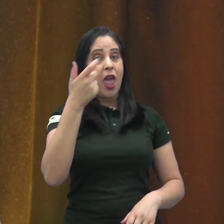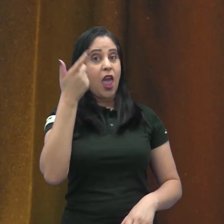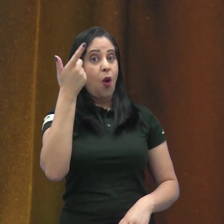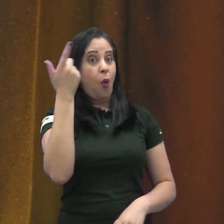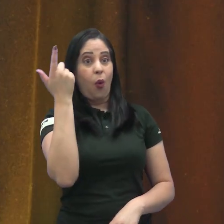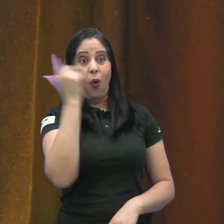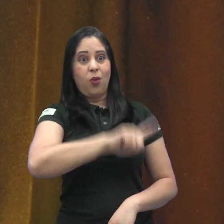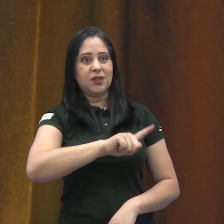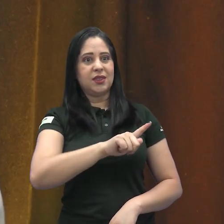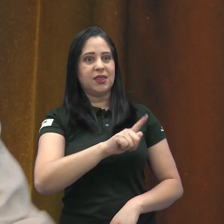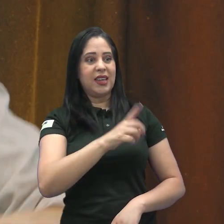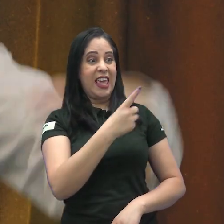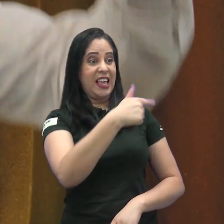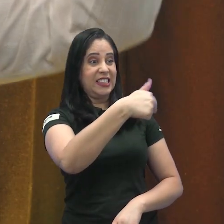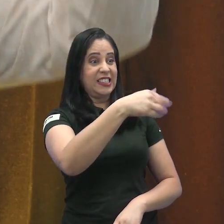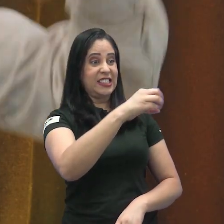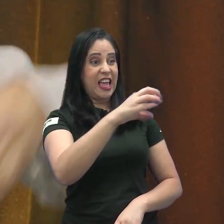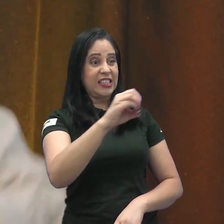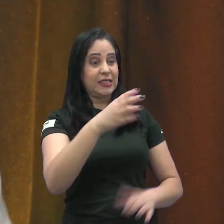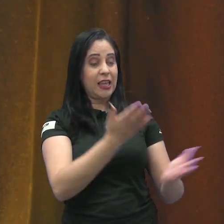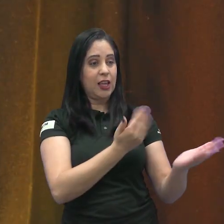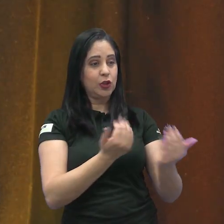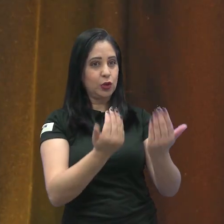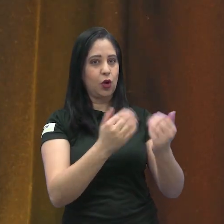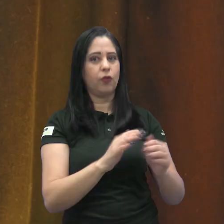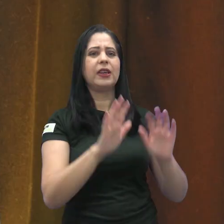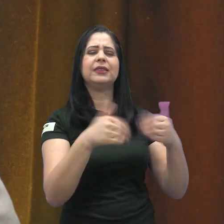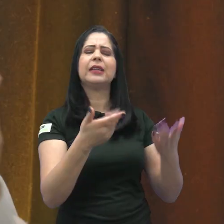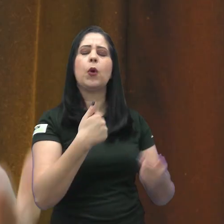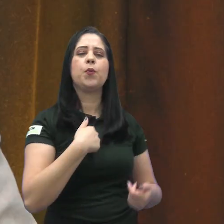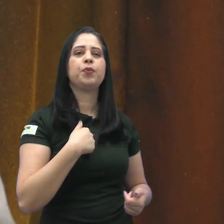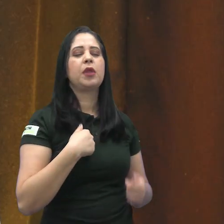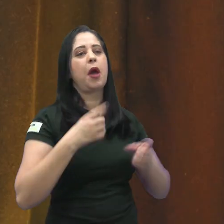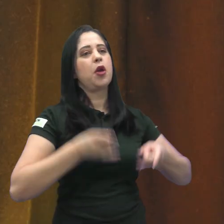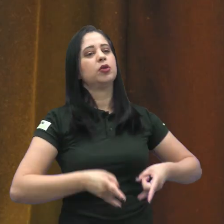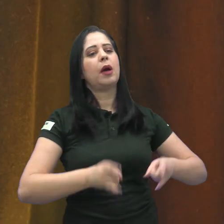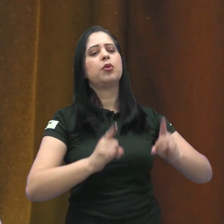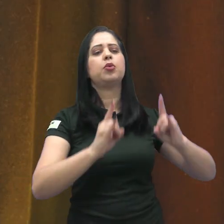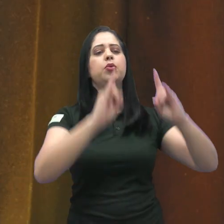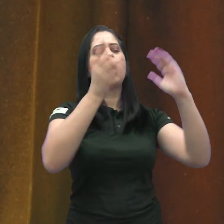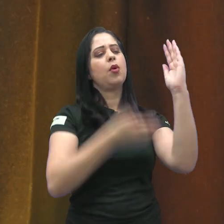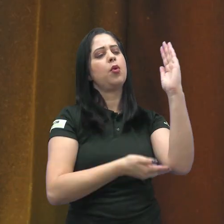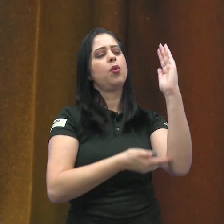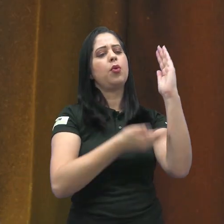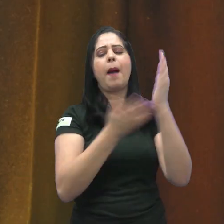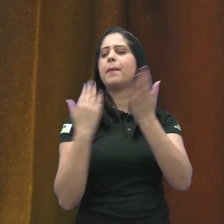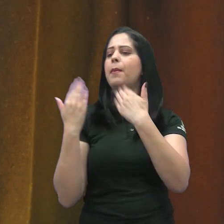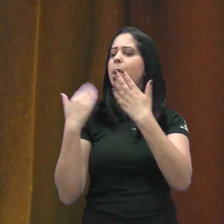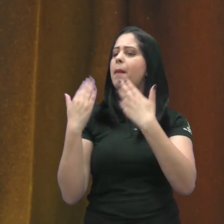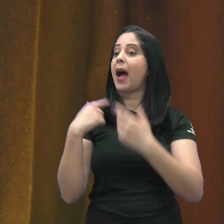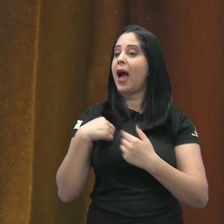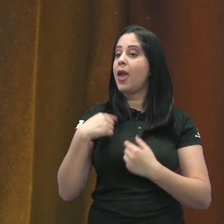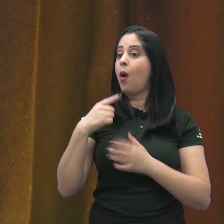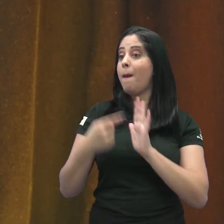700 pessoas. Eu estava até no elevador subindo, né, com ele. Aí eu falei que estava com essa ideia e tal, ele gostou, nós implantamos e conseguimos